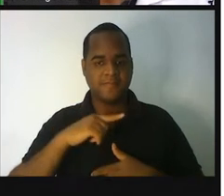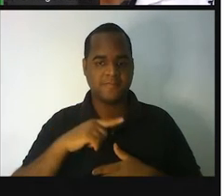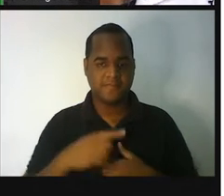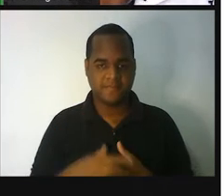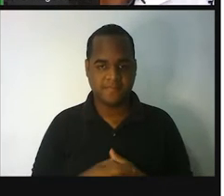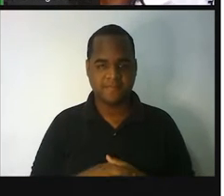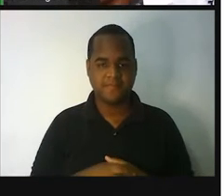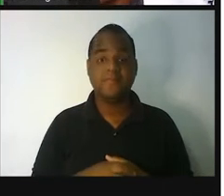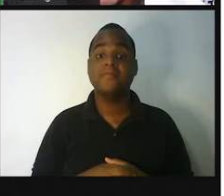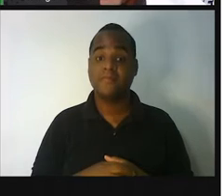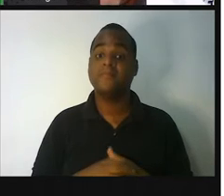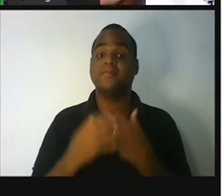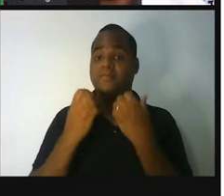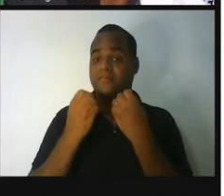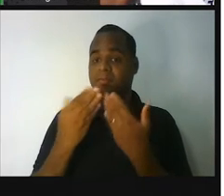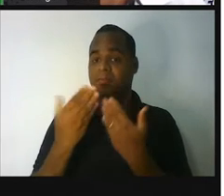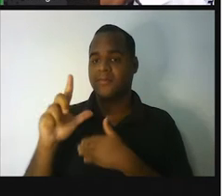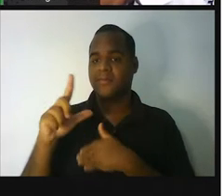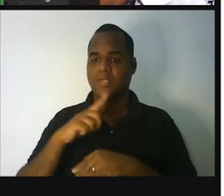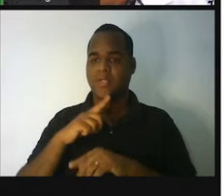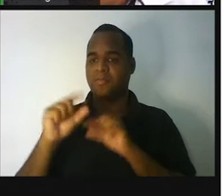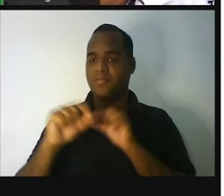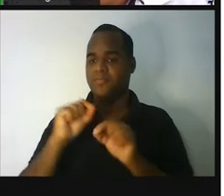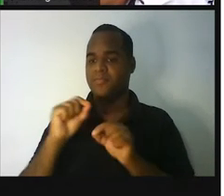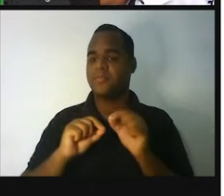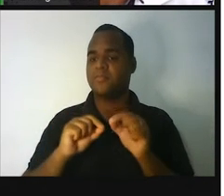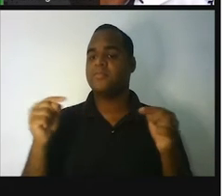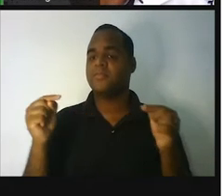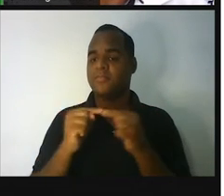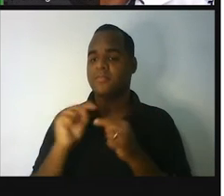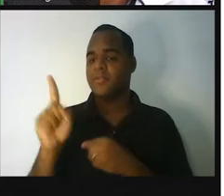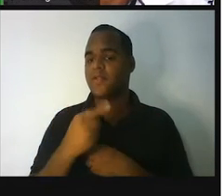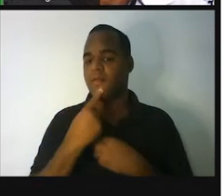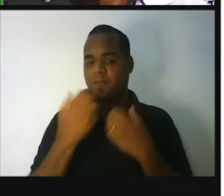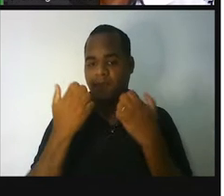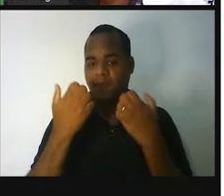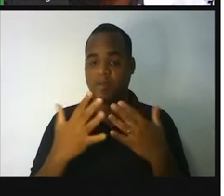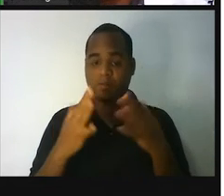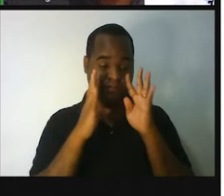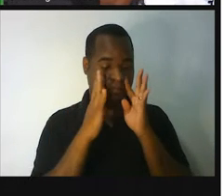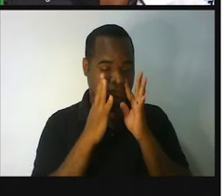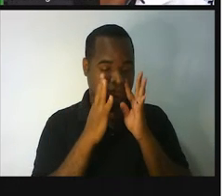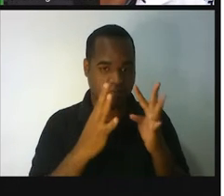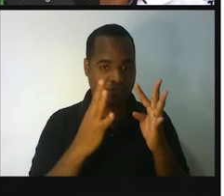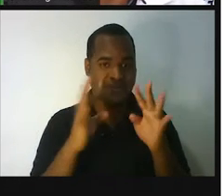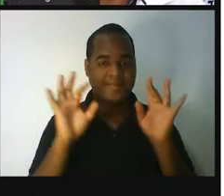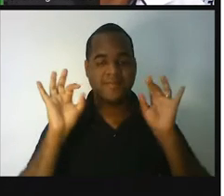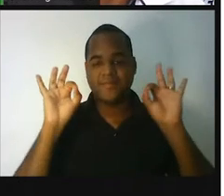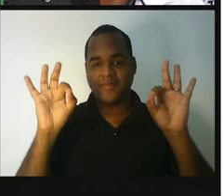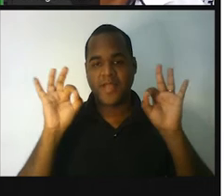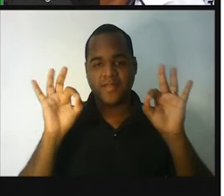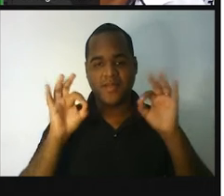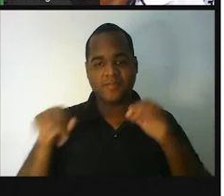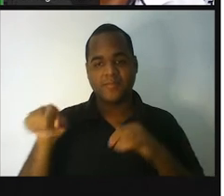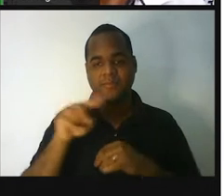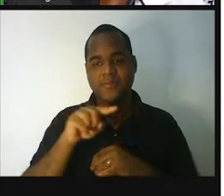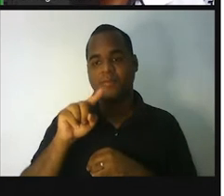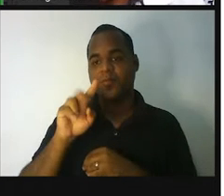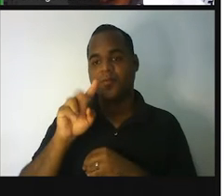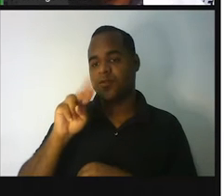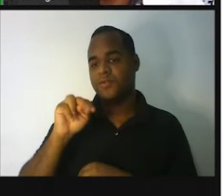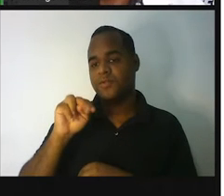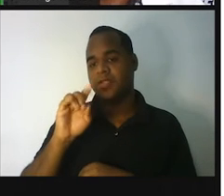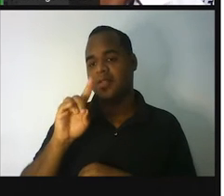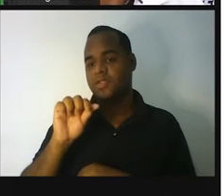bom então nessa hora a gente vai dar uma atenção muito especial para a unidade de medida